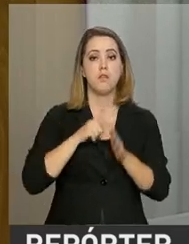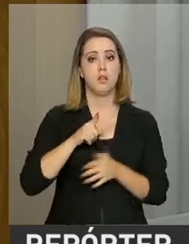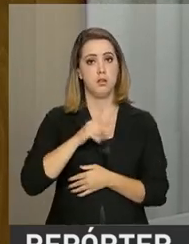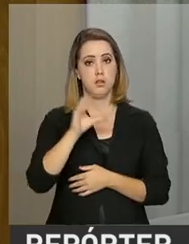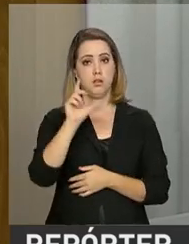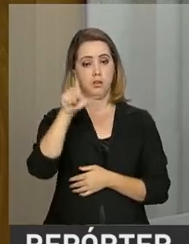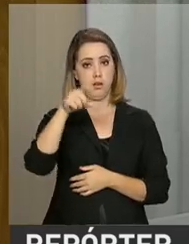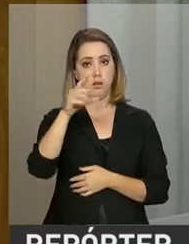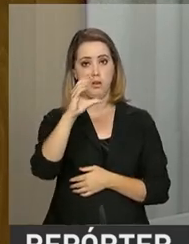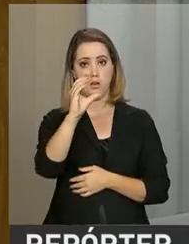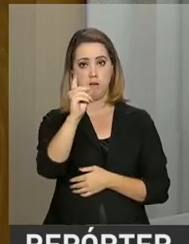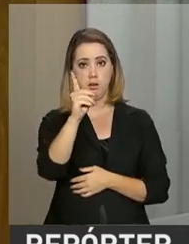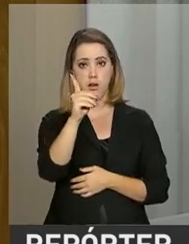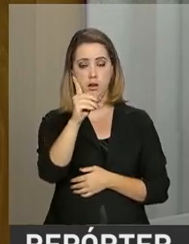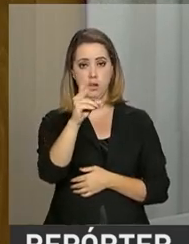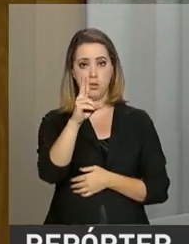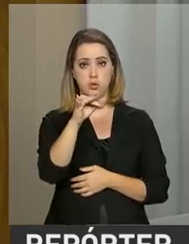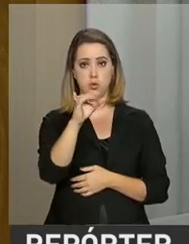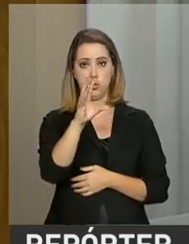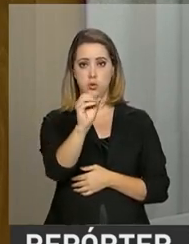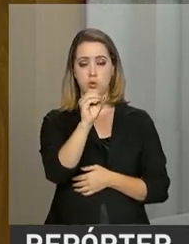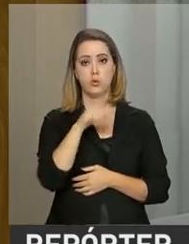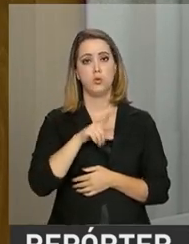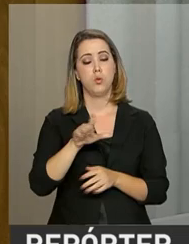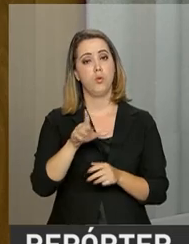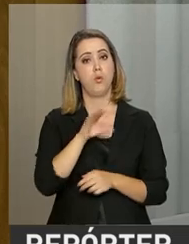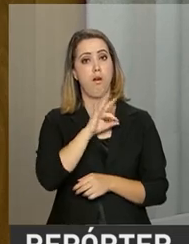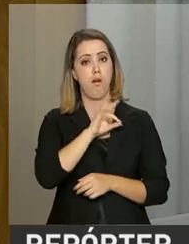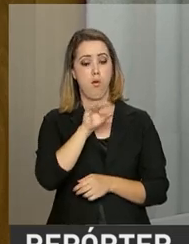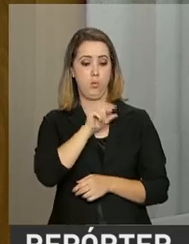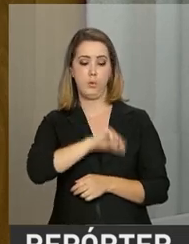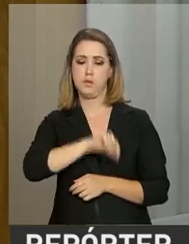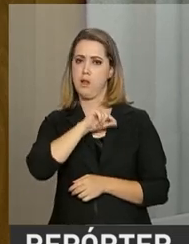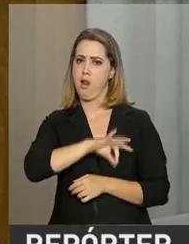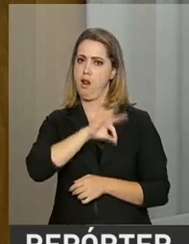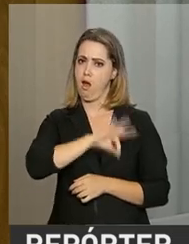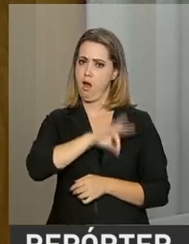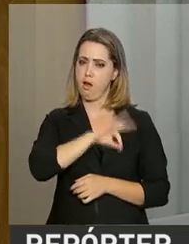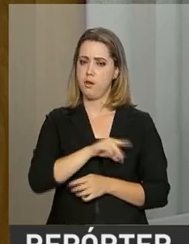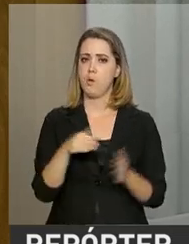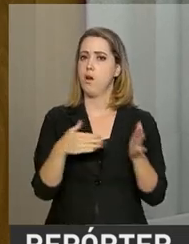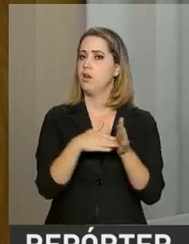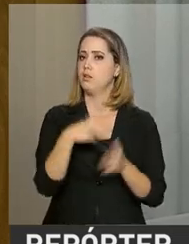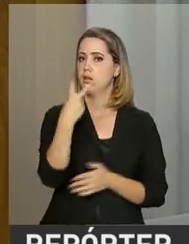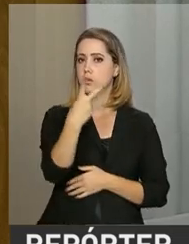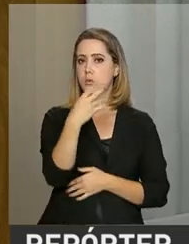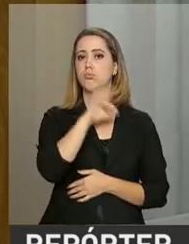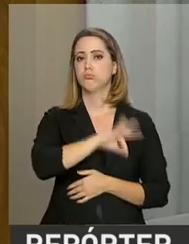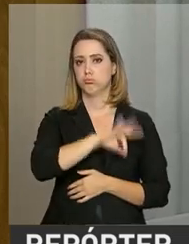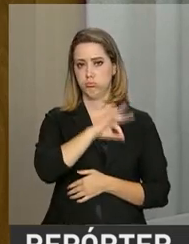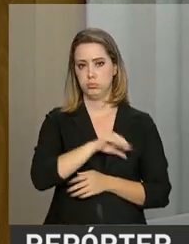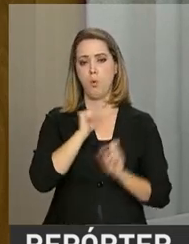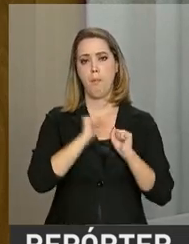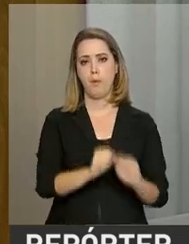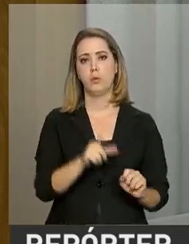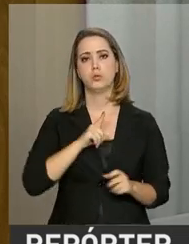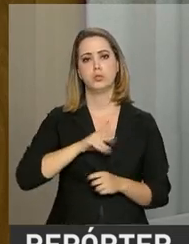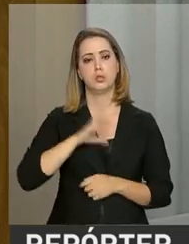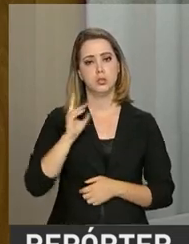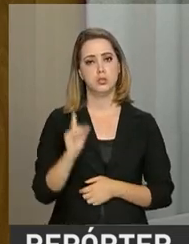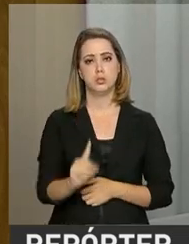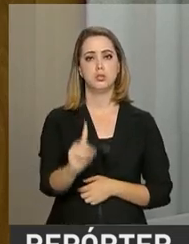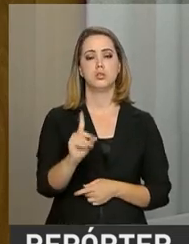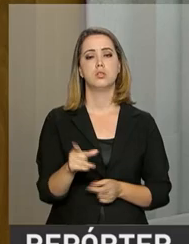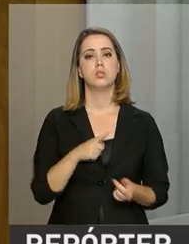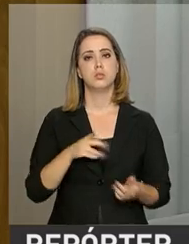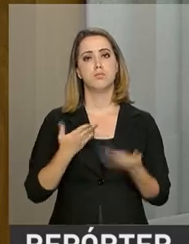e se tem de 15 a 29 anos e sua renda familiar é de até dois salários mínimos você terá direito então a